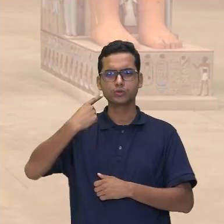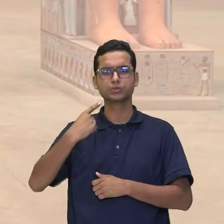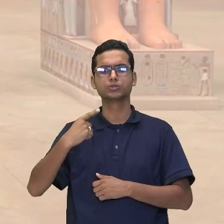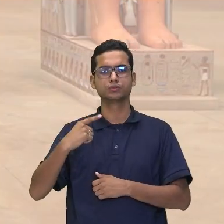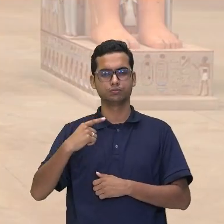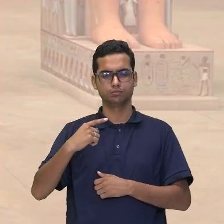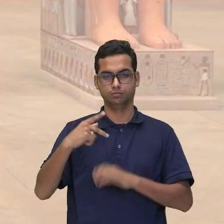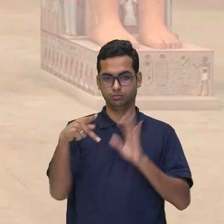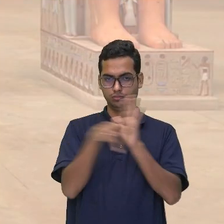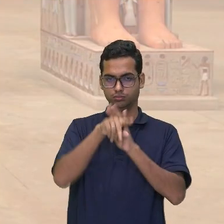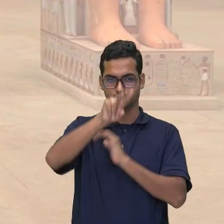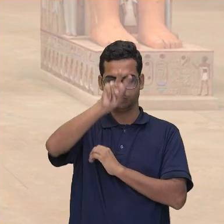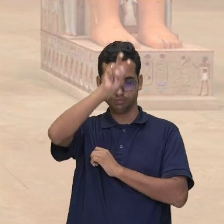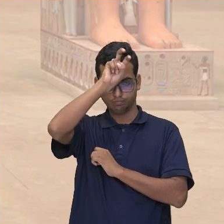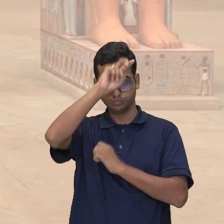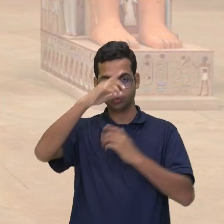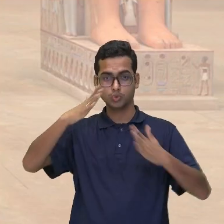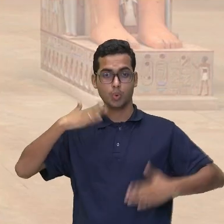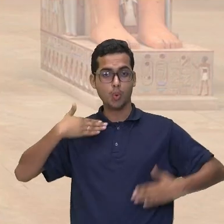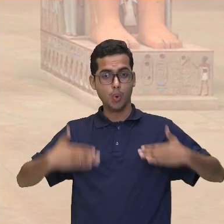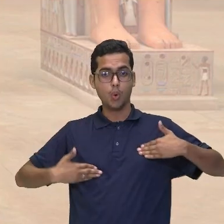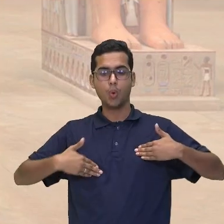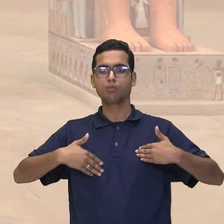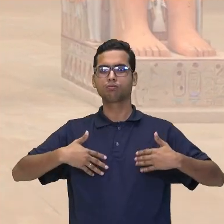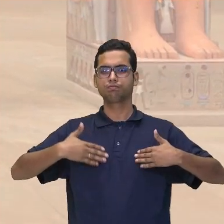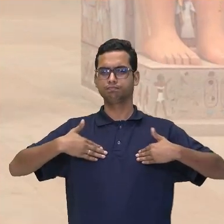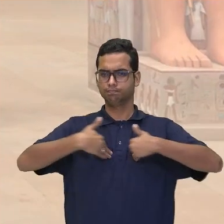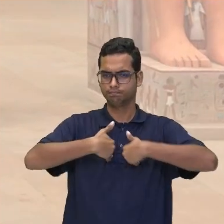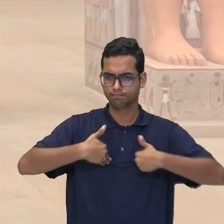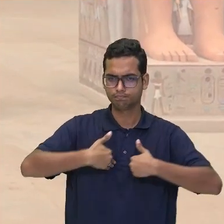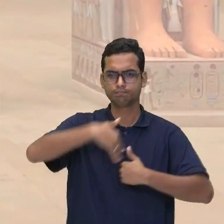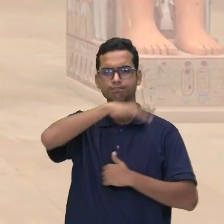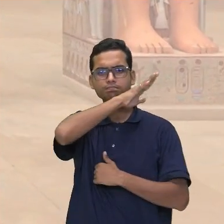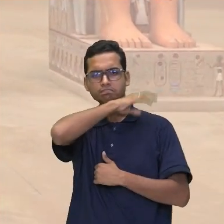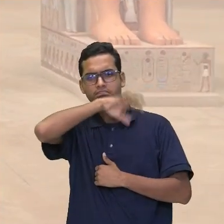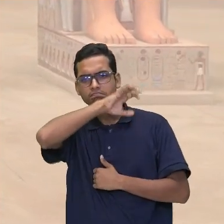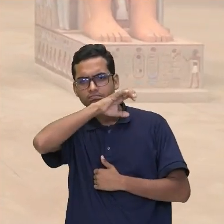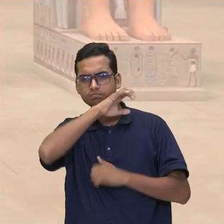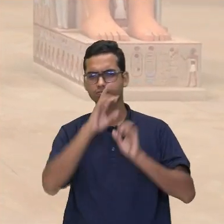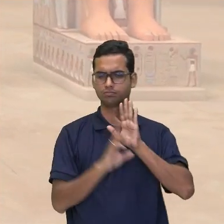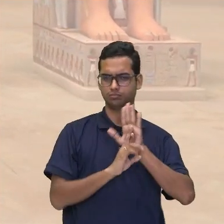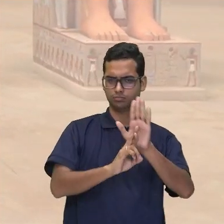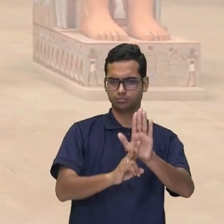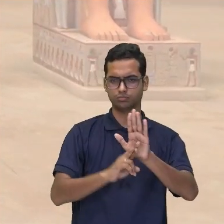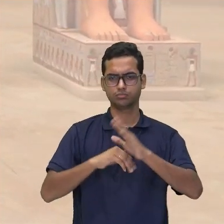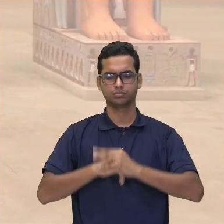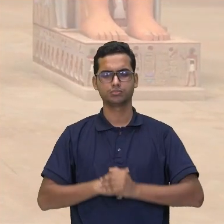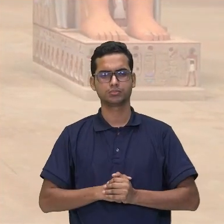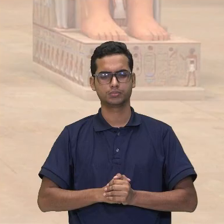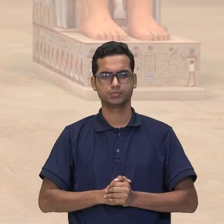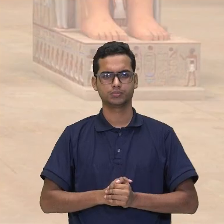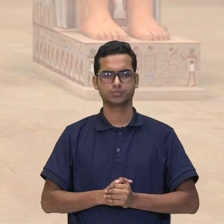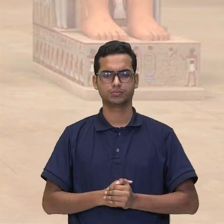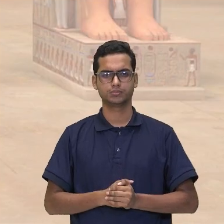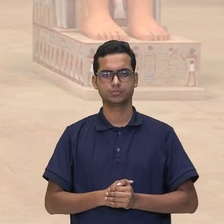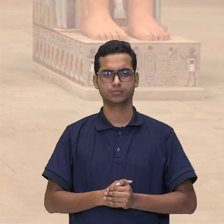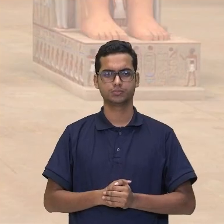animal, certo? Então, o faraó, geralmente, ele era representado com esses mãos sempre cerrado ao